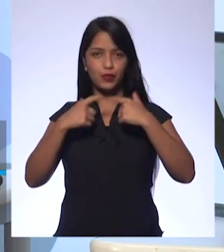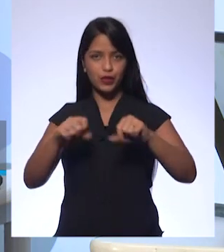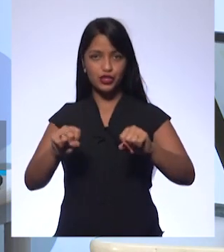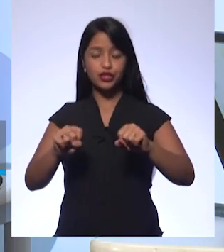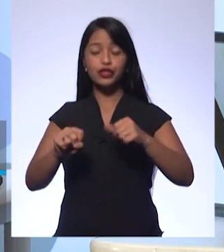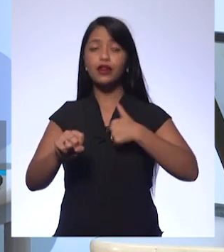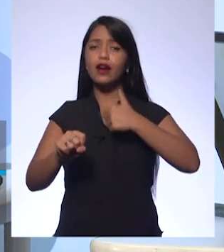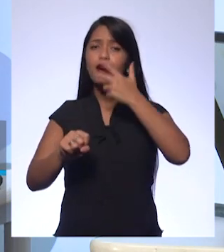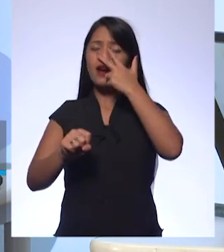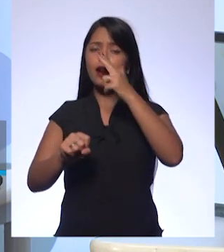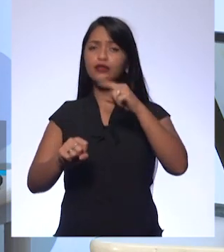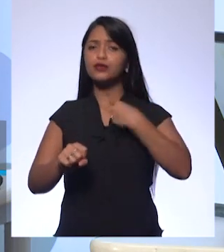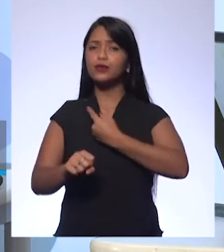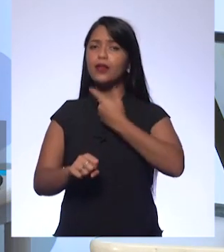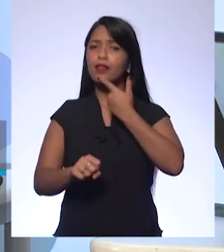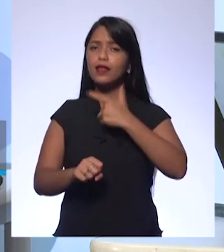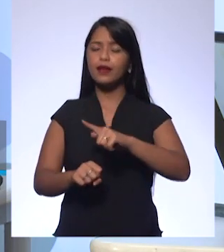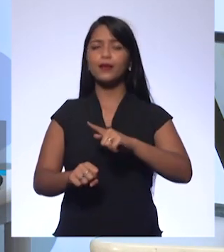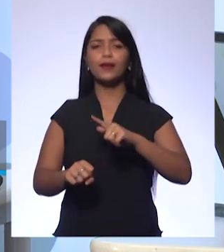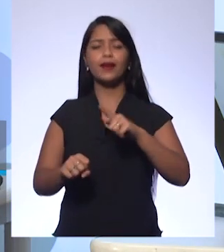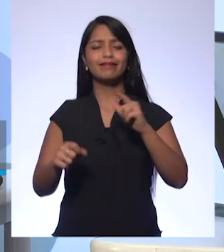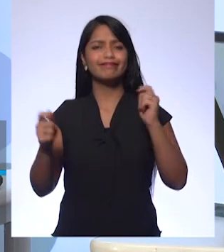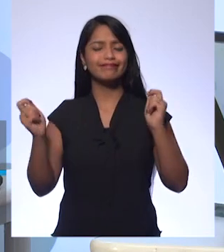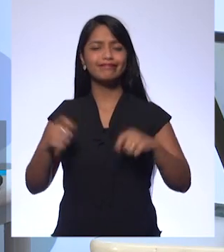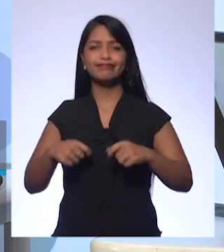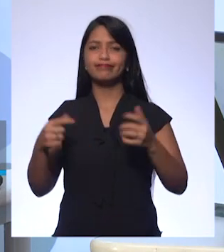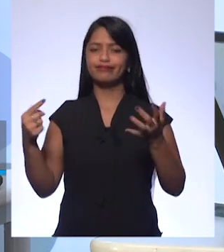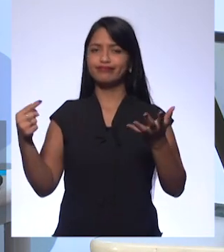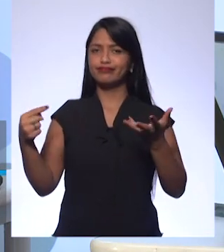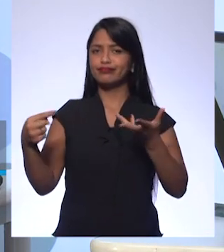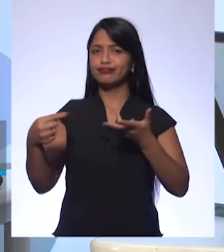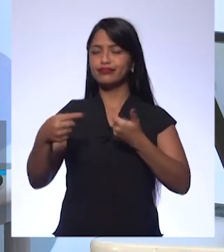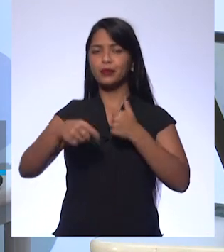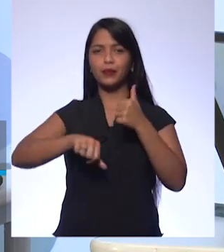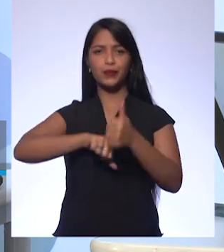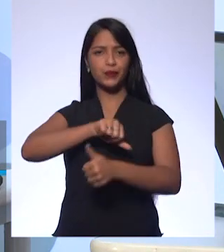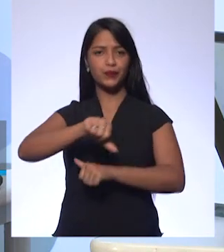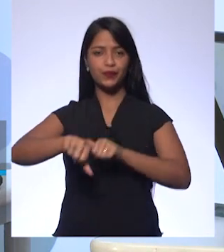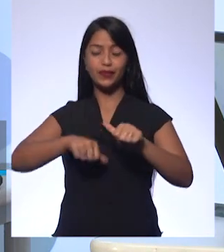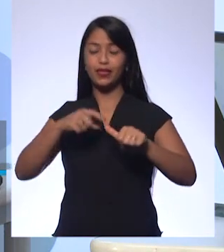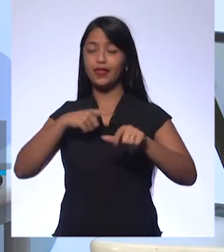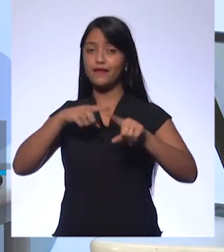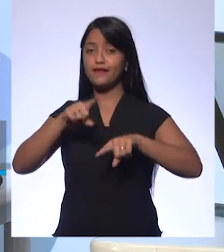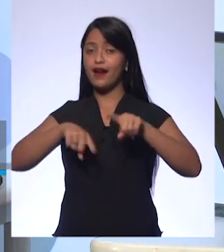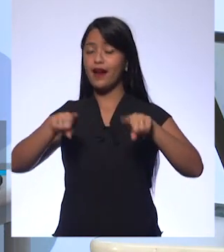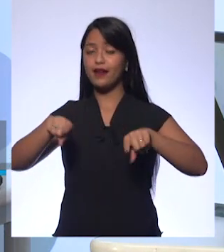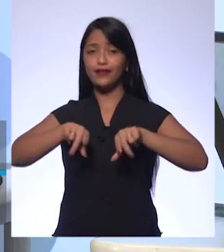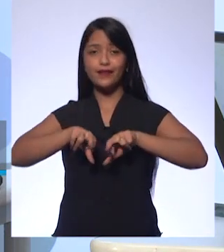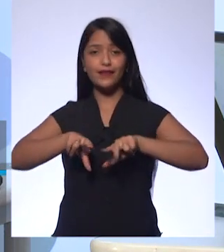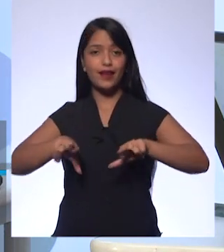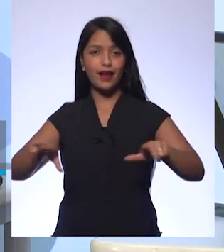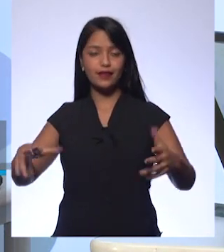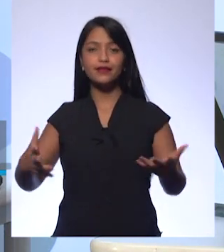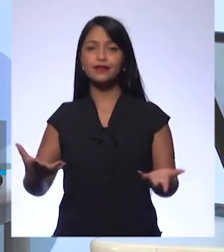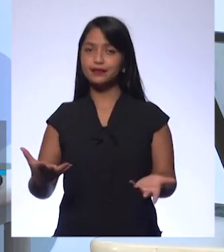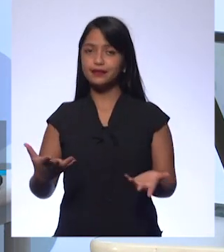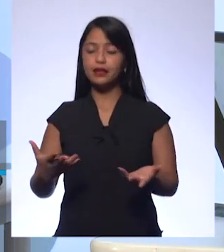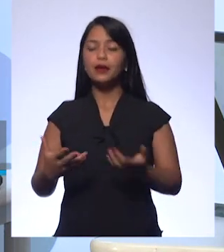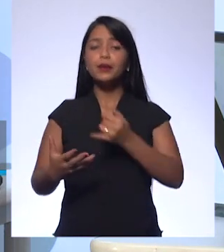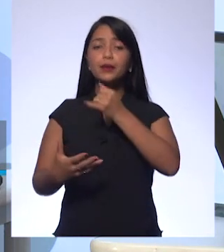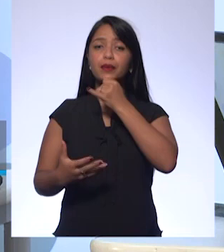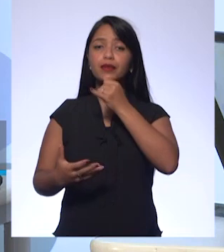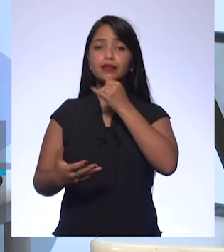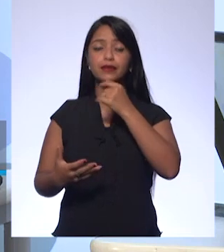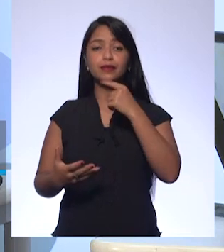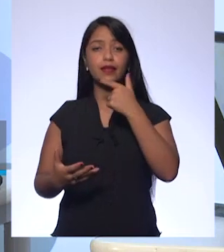muito, muito, como é que eu posso dizer? Ampla. Então, assim, a gente não utiliza apenas uma variação linguística quando a gente fala, a gente